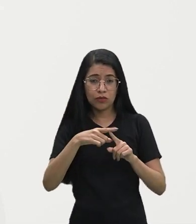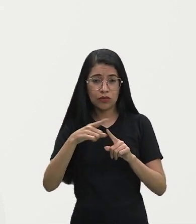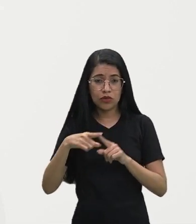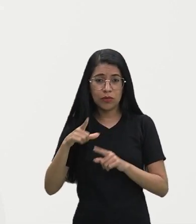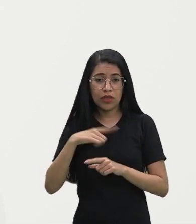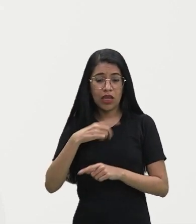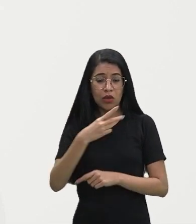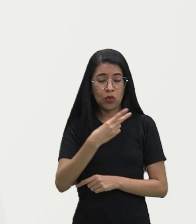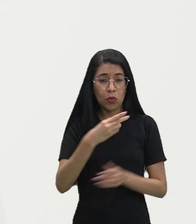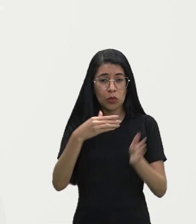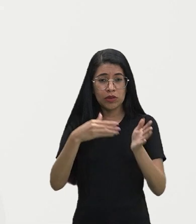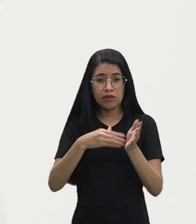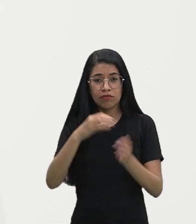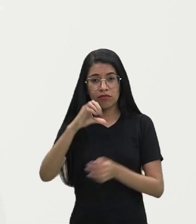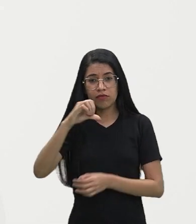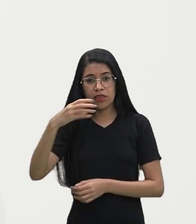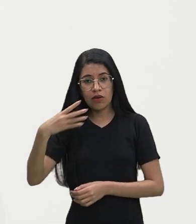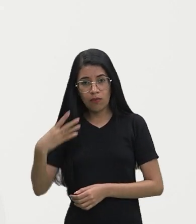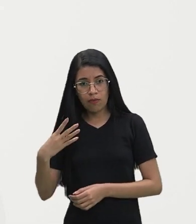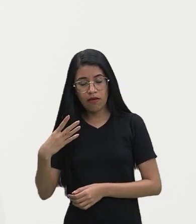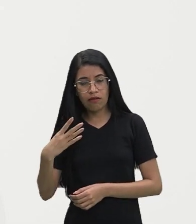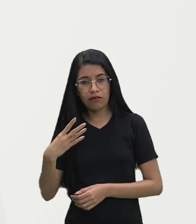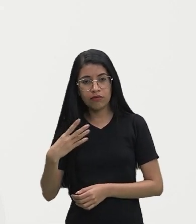2 a 94